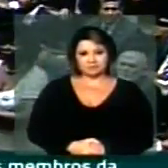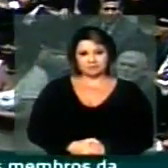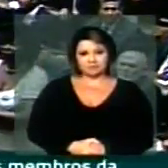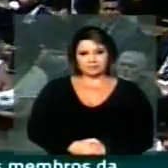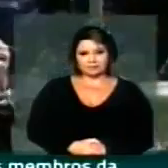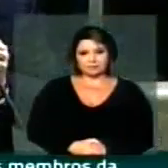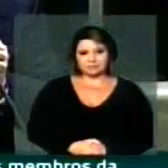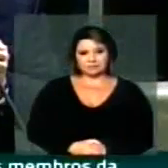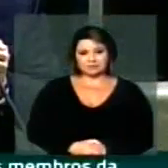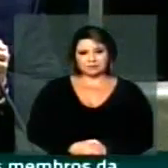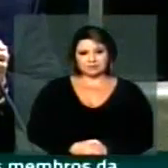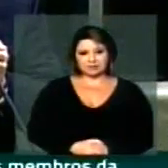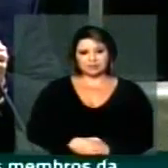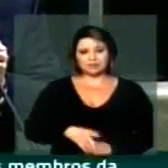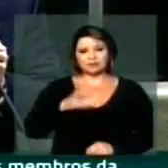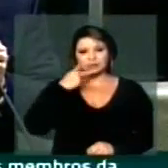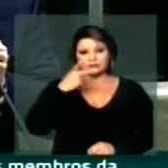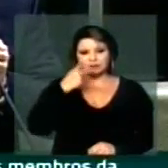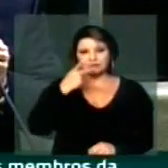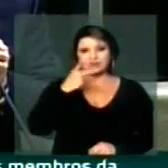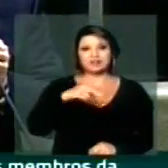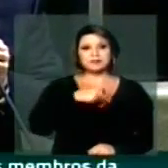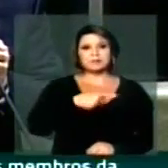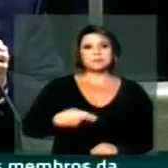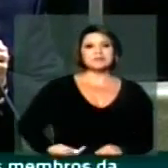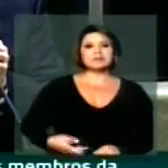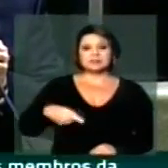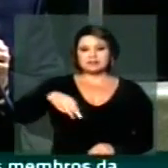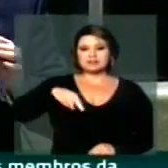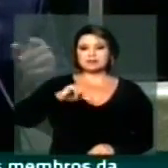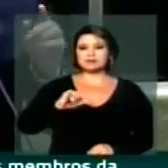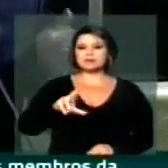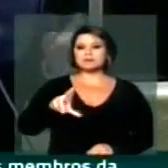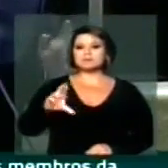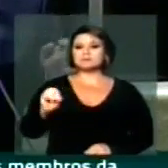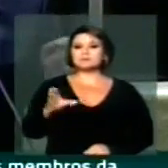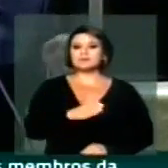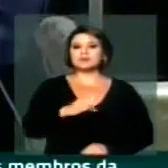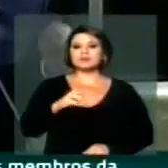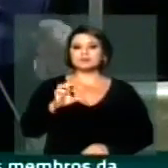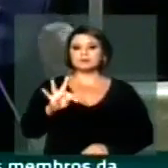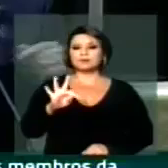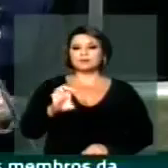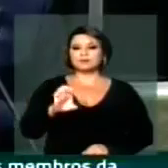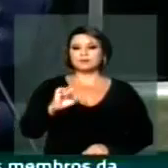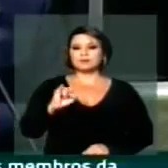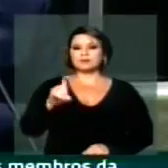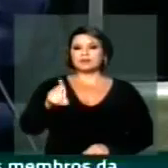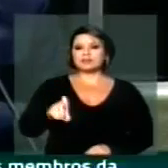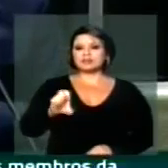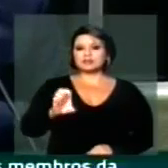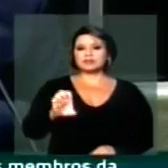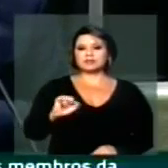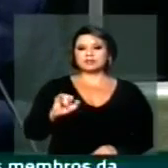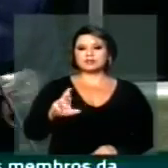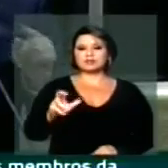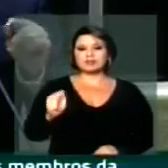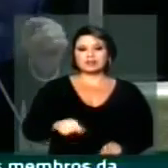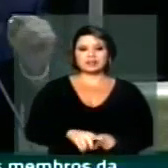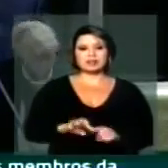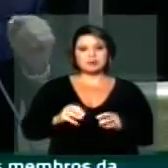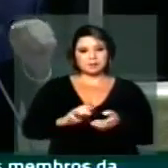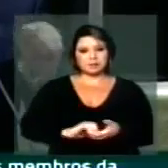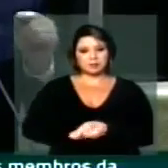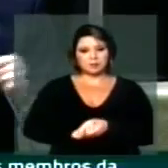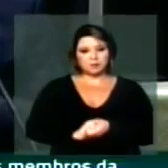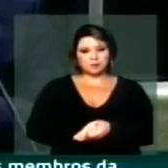E quando fiz referência ao presidente Miro Teixeira, é exatamente para cumprimentar